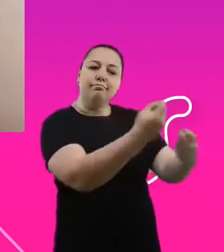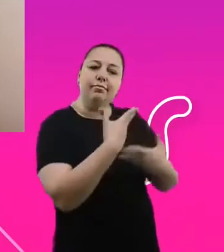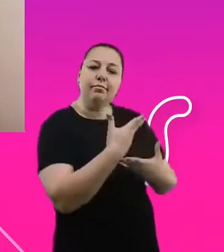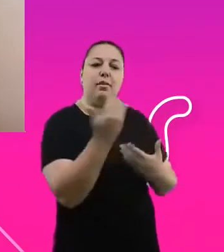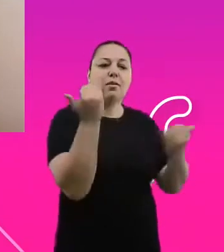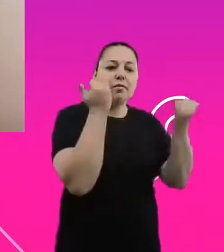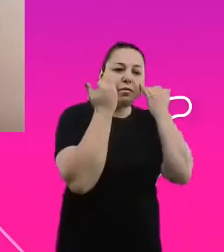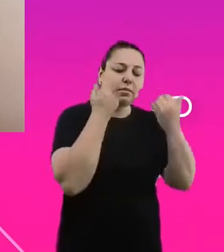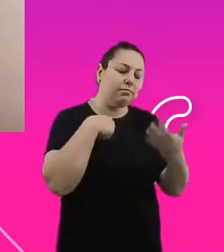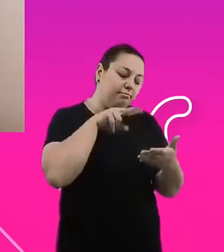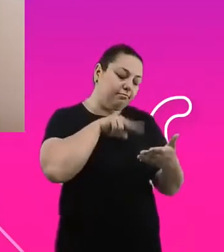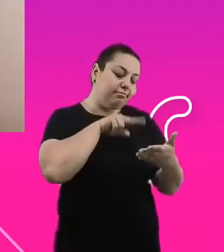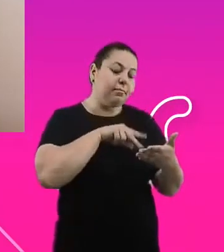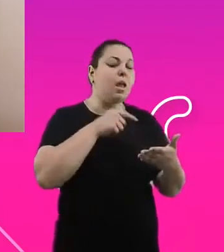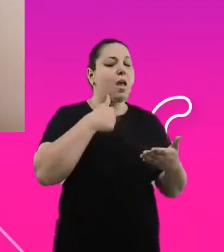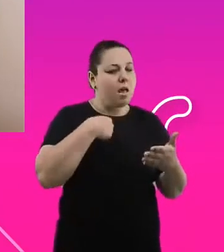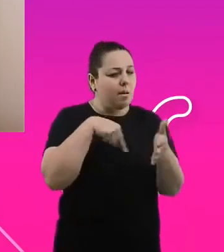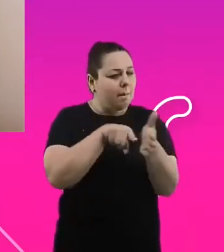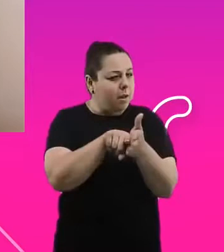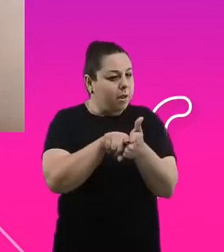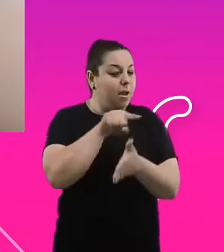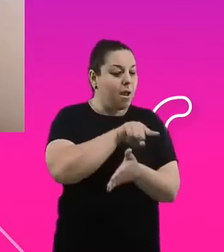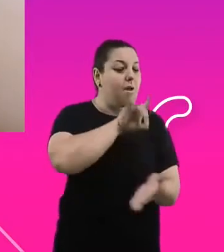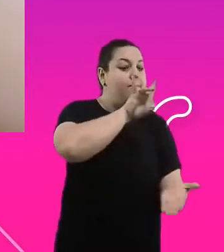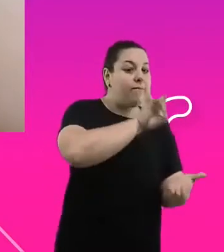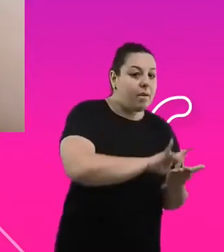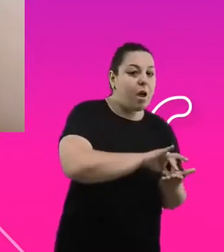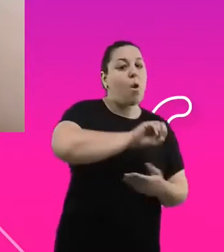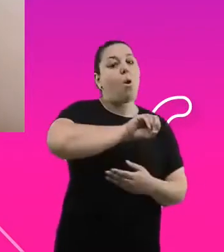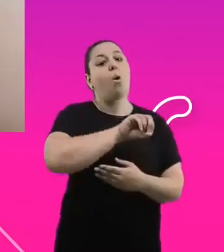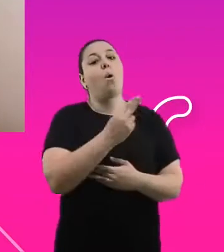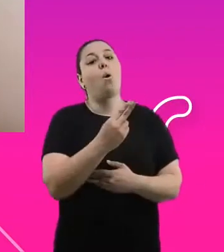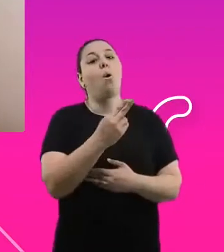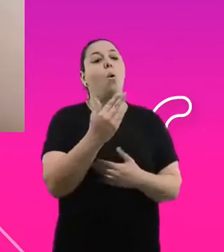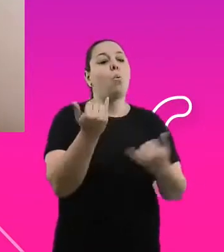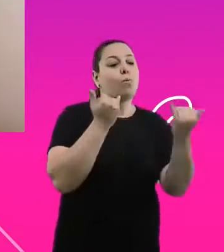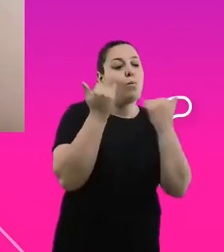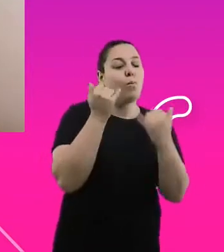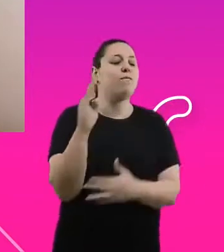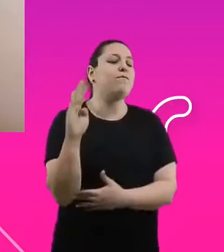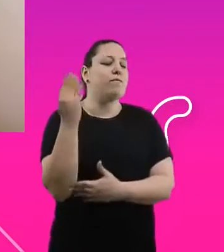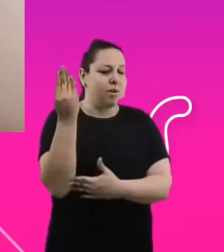ensino médio e levo para minha vida de sempre comparar as notícias.